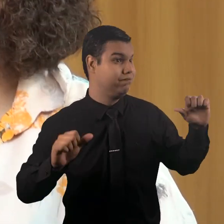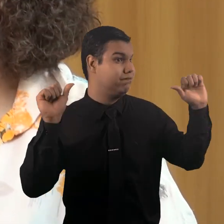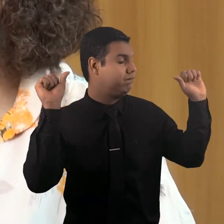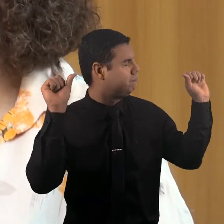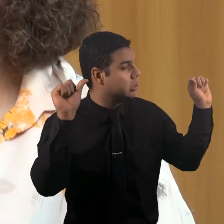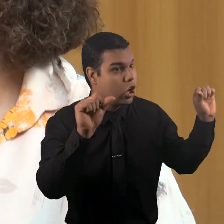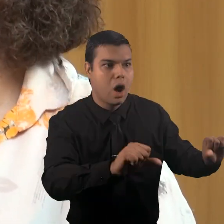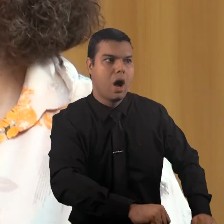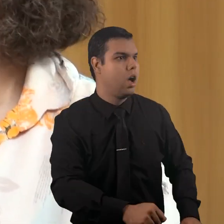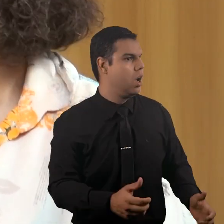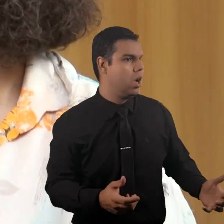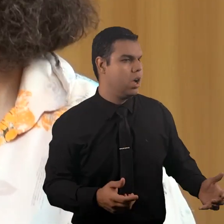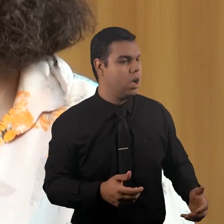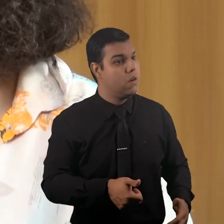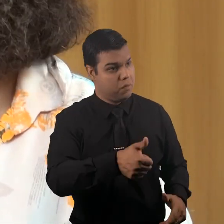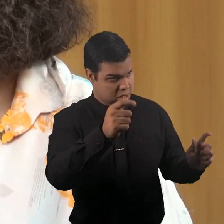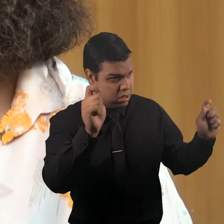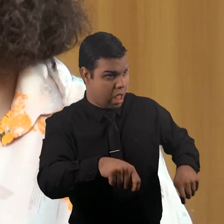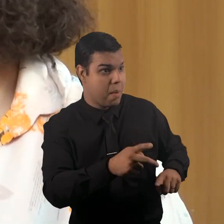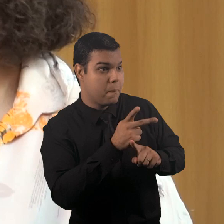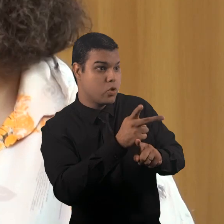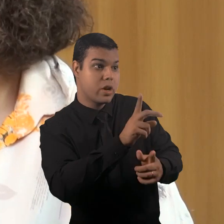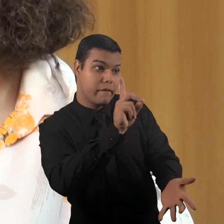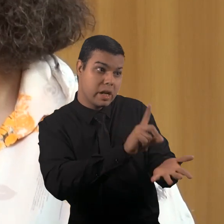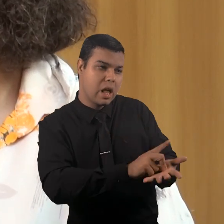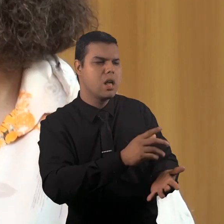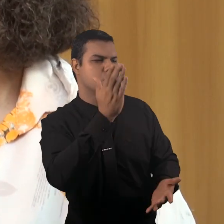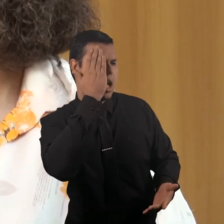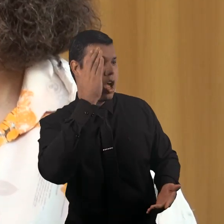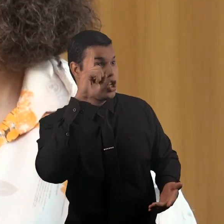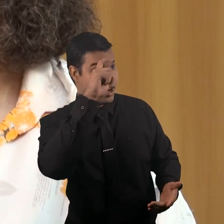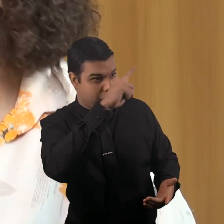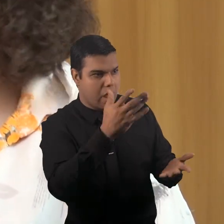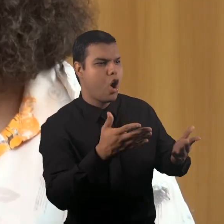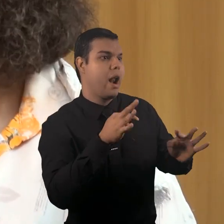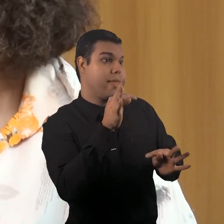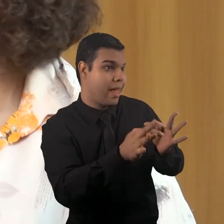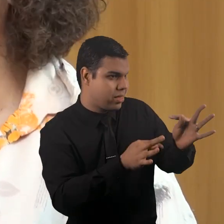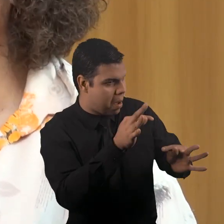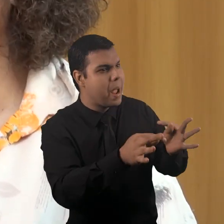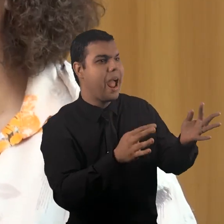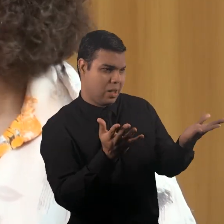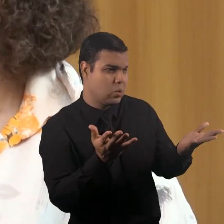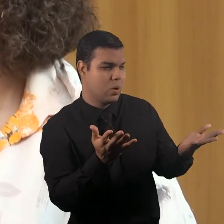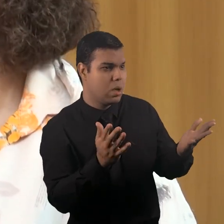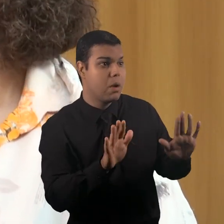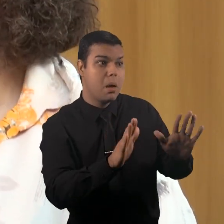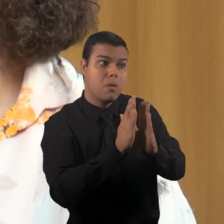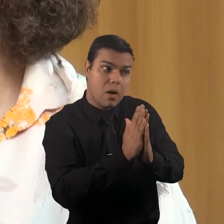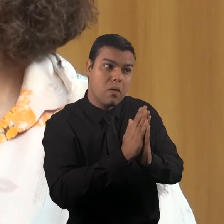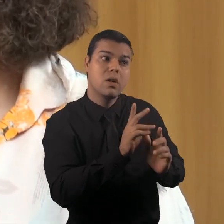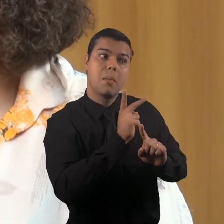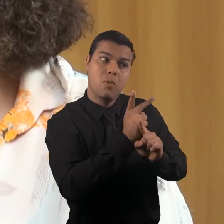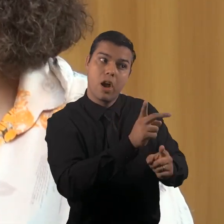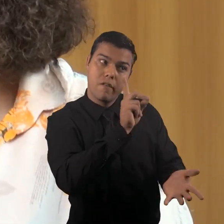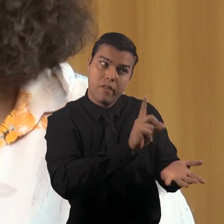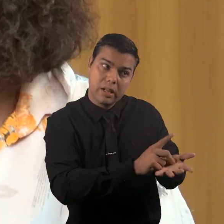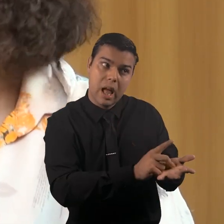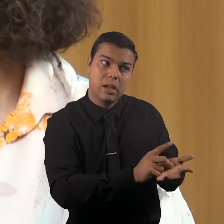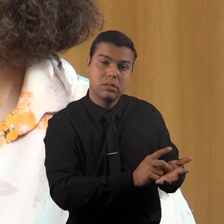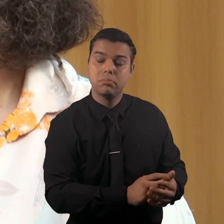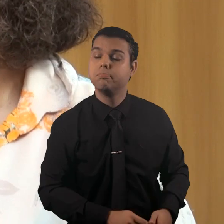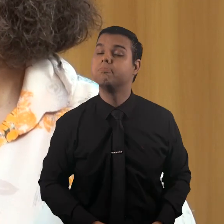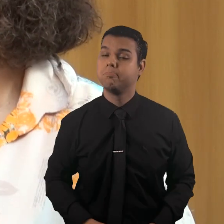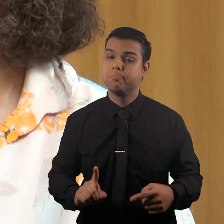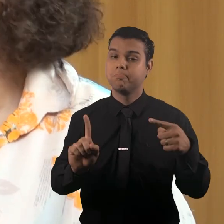Você tem a opção de buscar a verdade. É difícil, você está em tratamento, mas